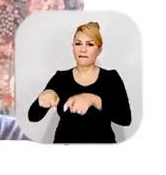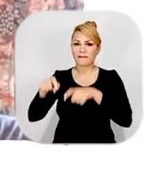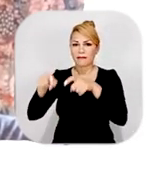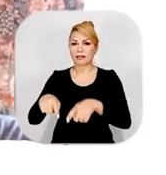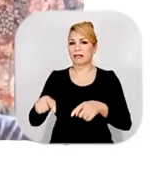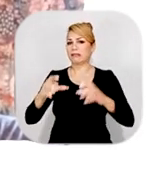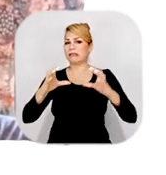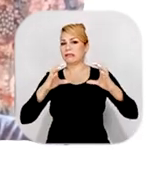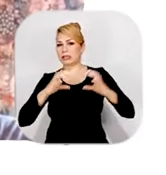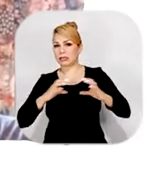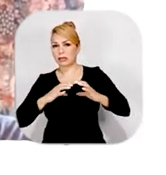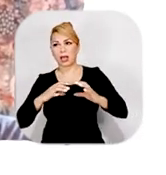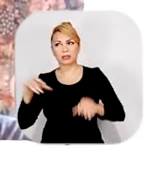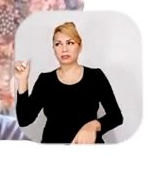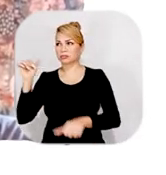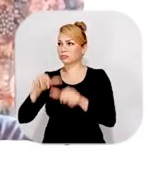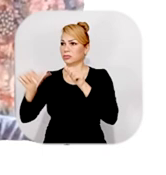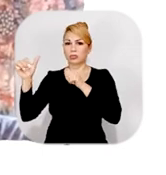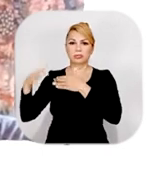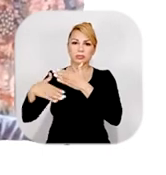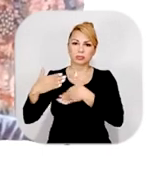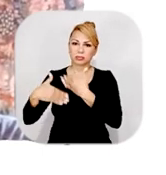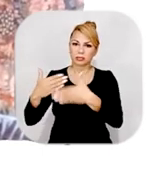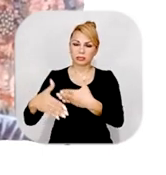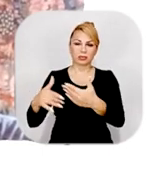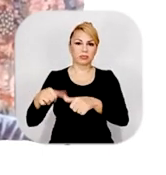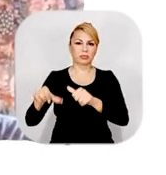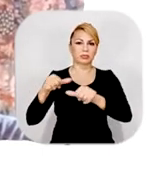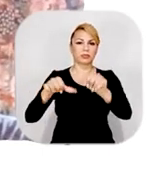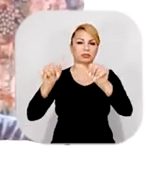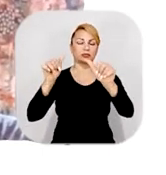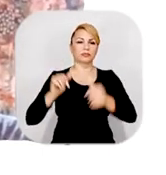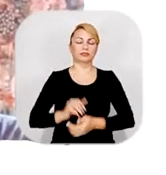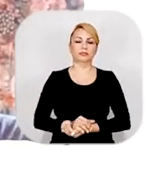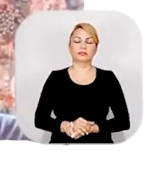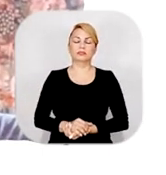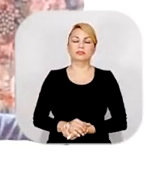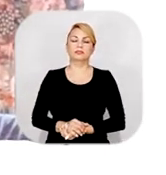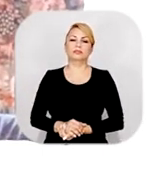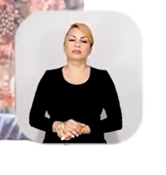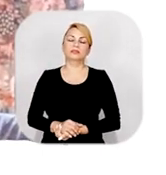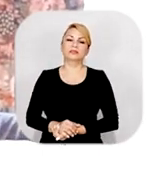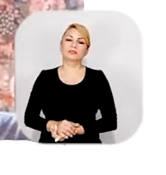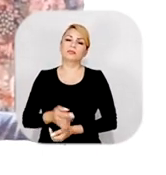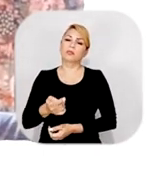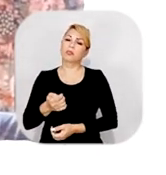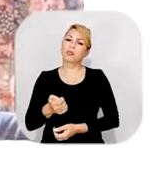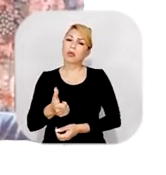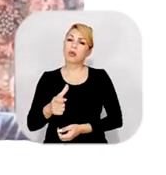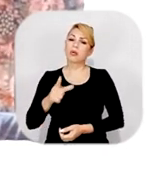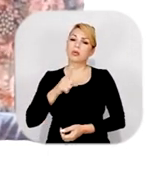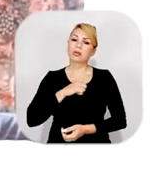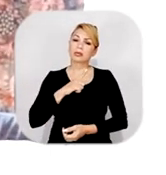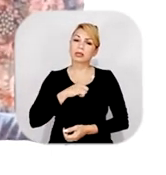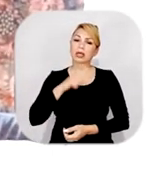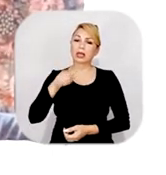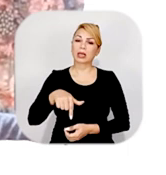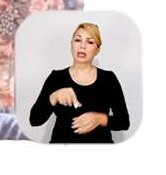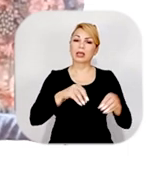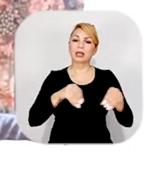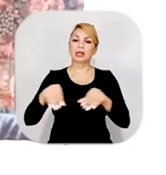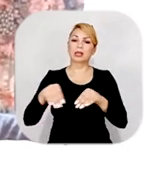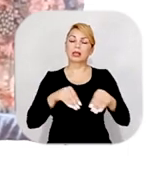enfim, não resta muita coisa, né? E o pouco que tem é em território, e